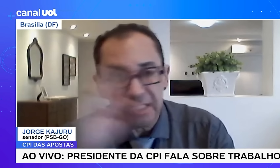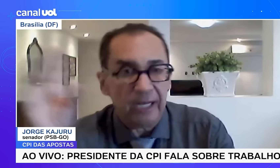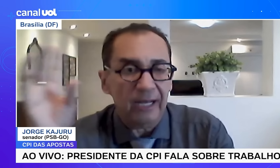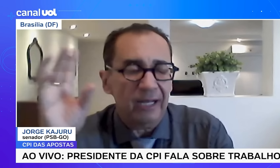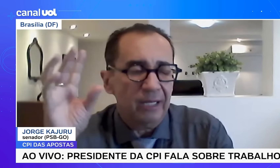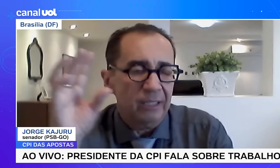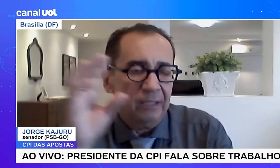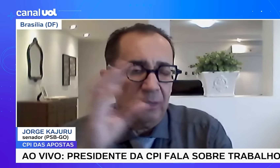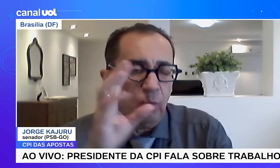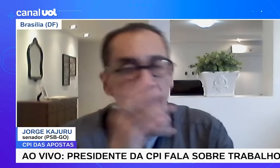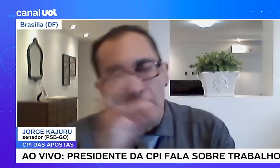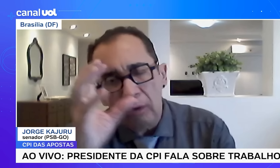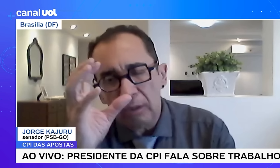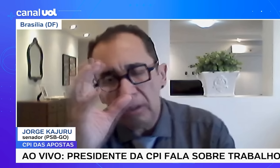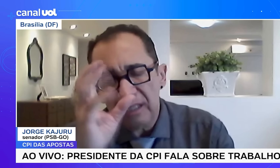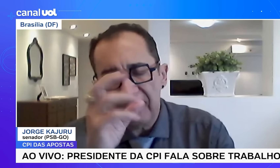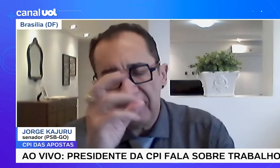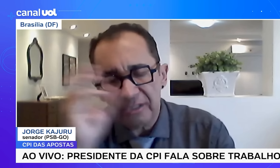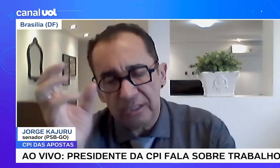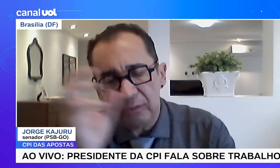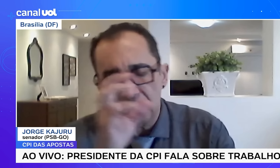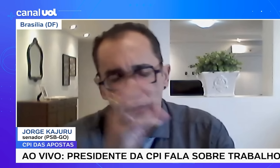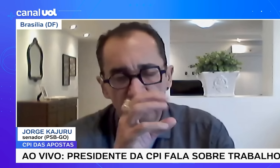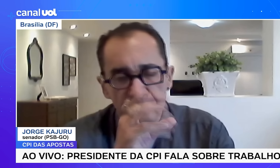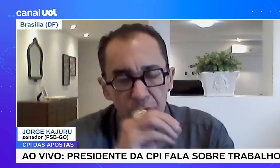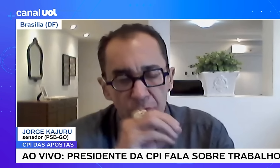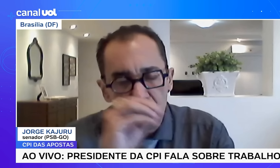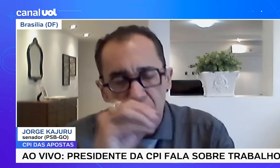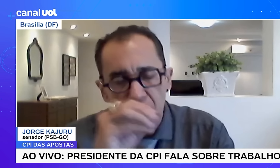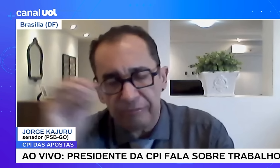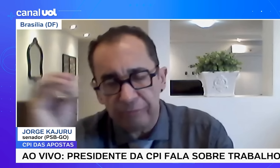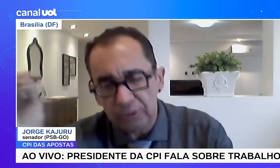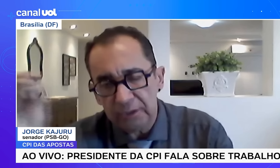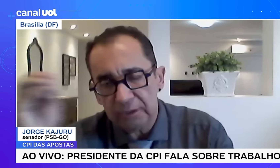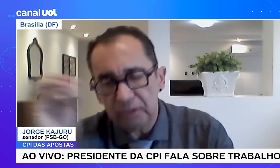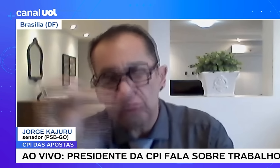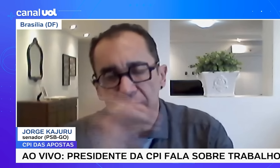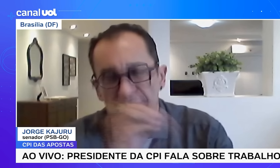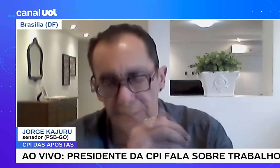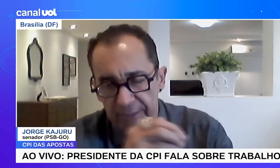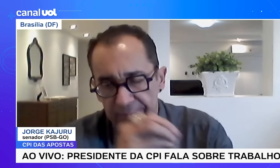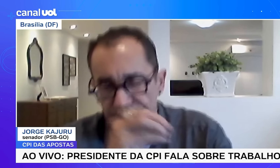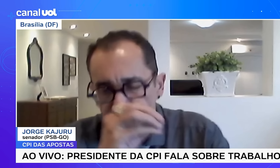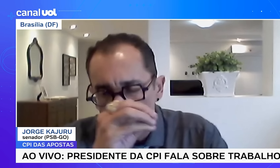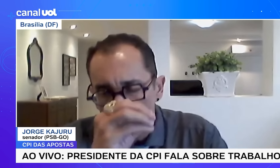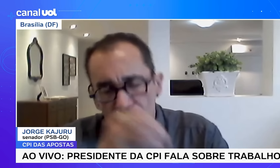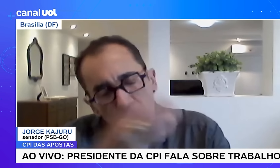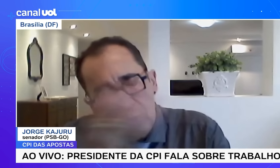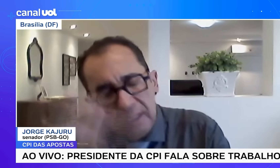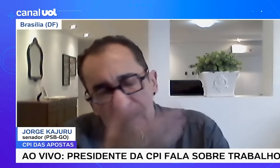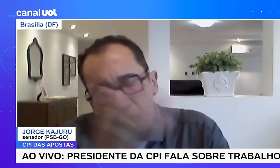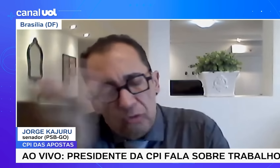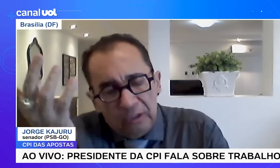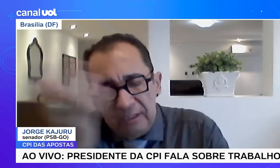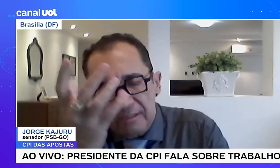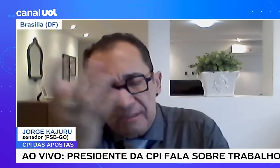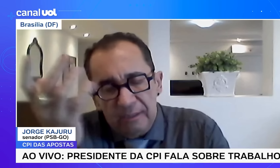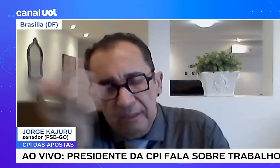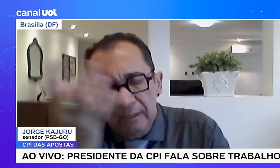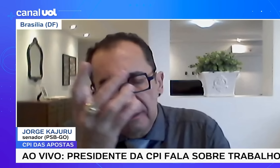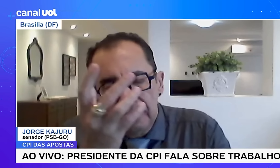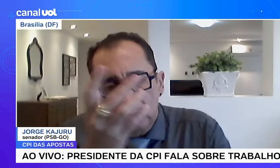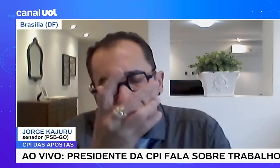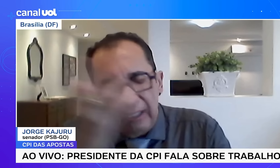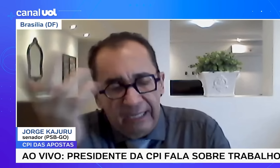nada manchará o Amor e a gratidão que eu tenho por Juca que Fure e sua família Juca que é um